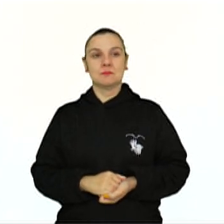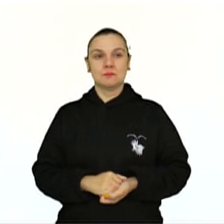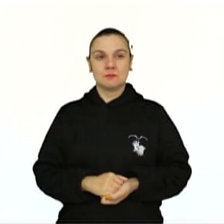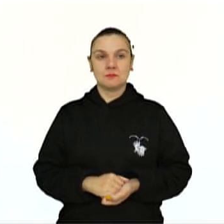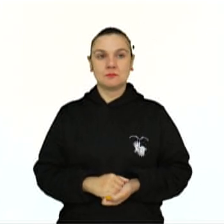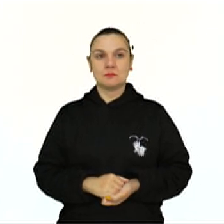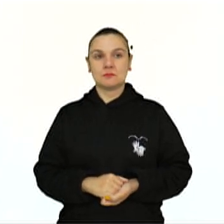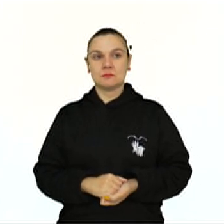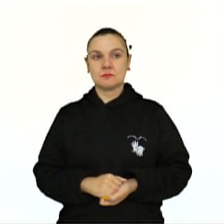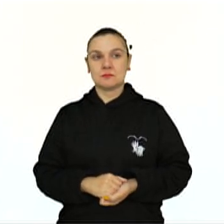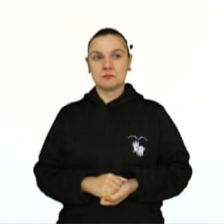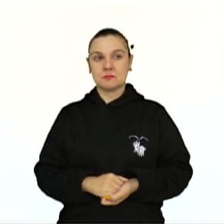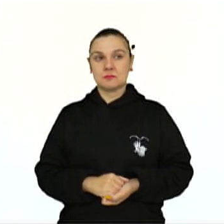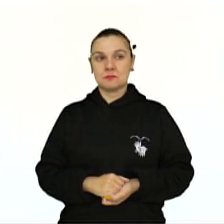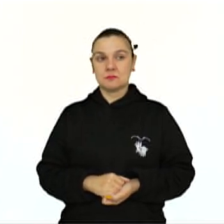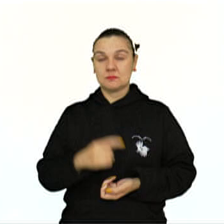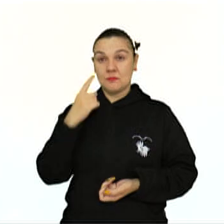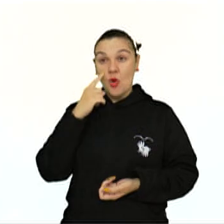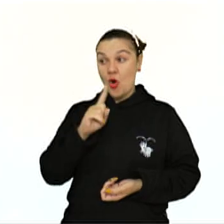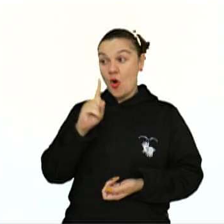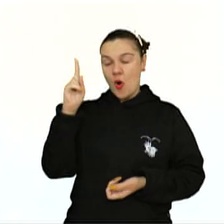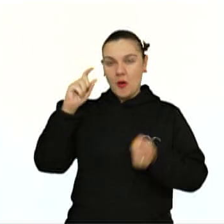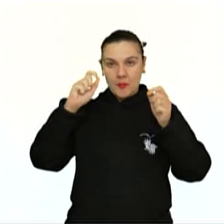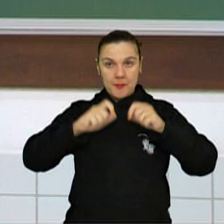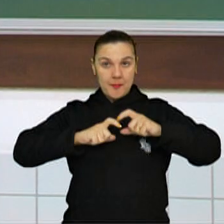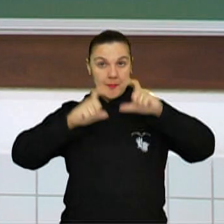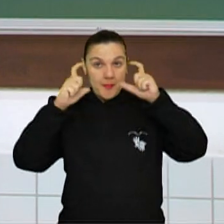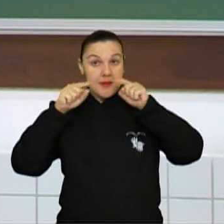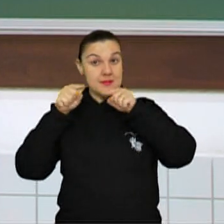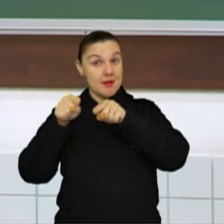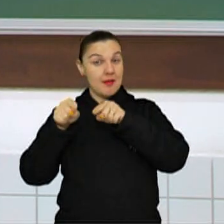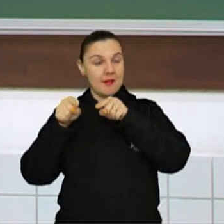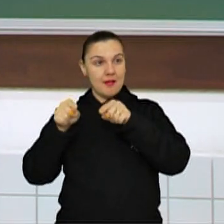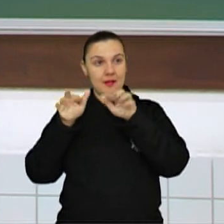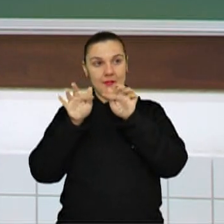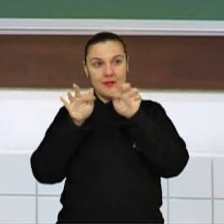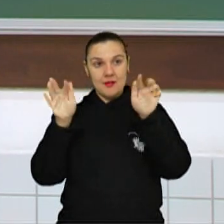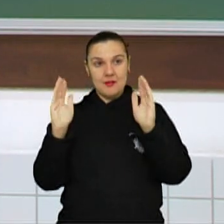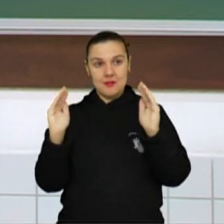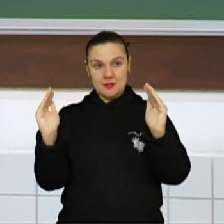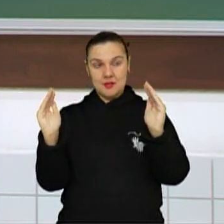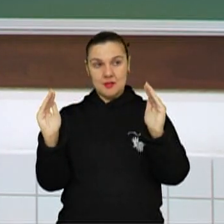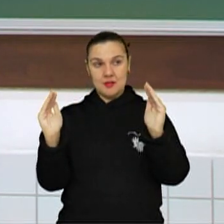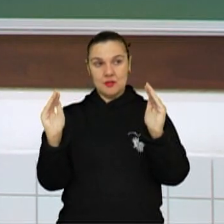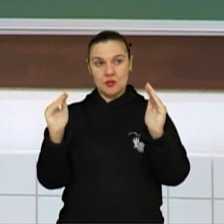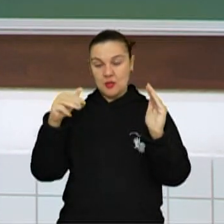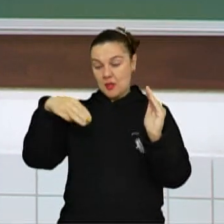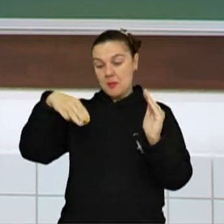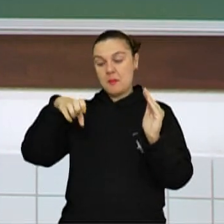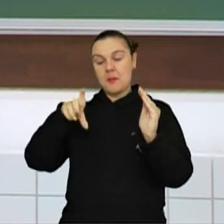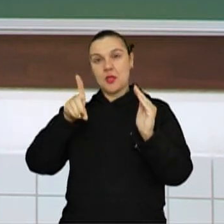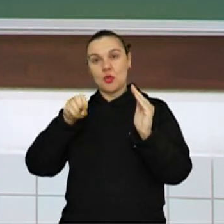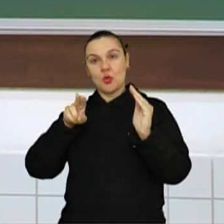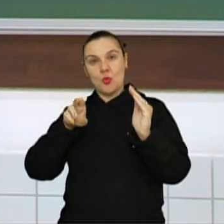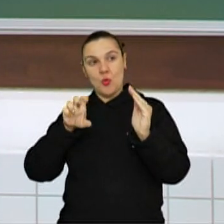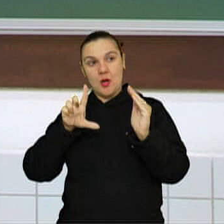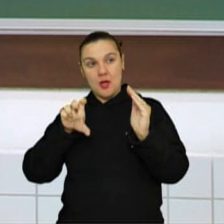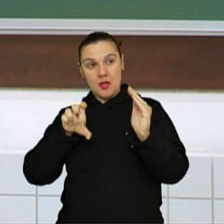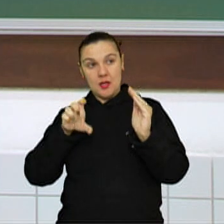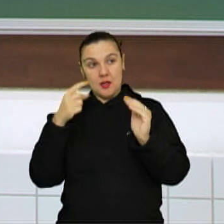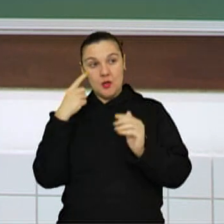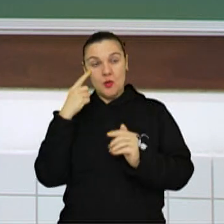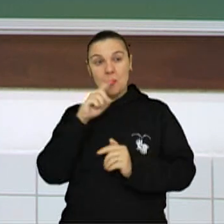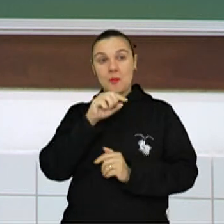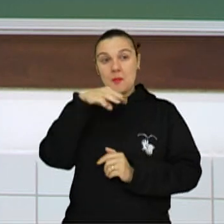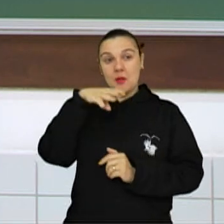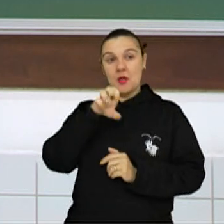me duelem. Olha aqui, preste muita atenção nessa frase. Me duele, ou melhor, para você